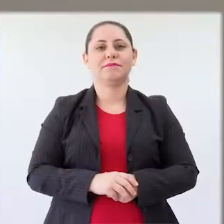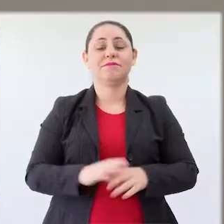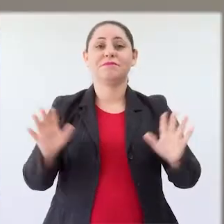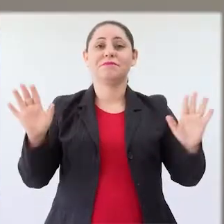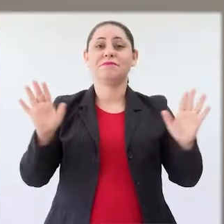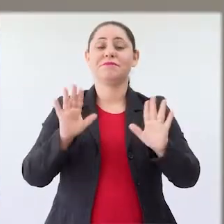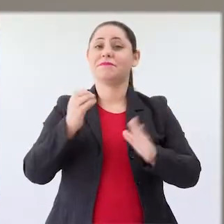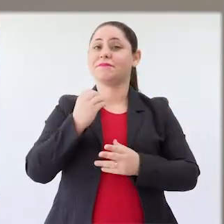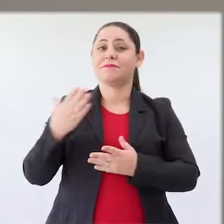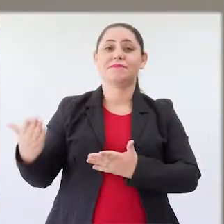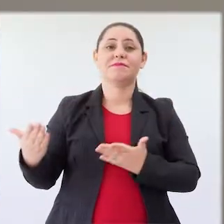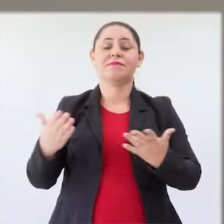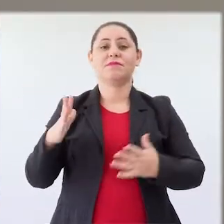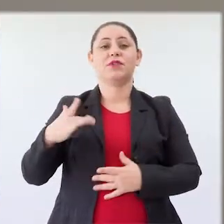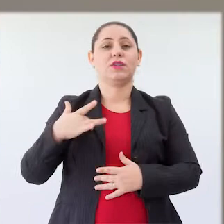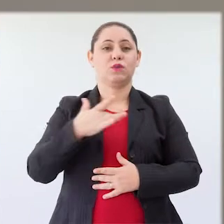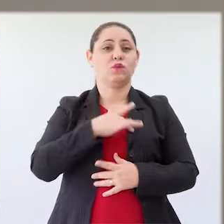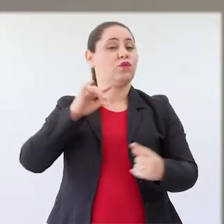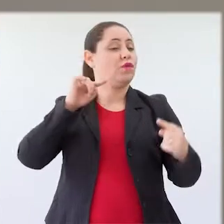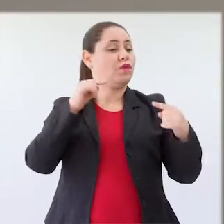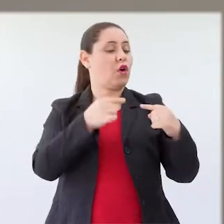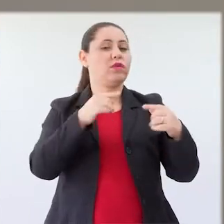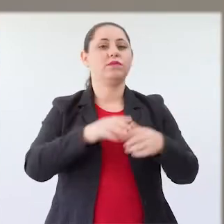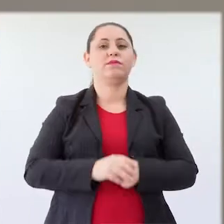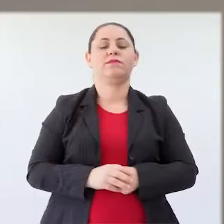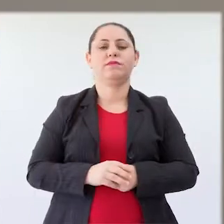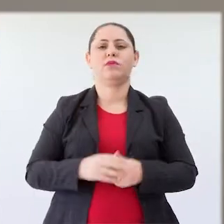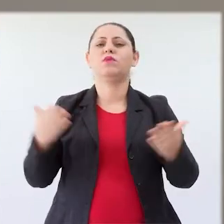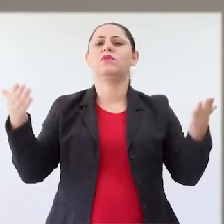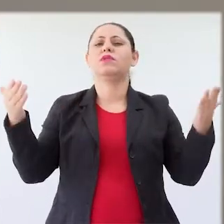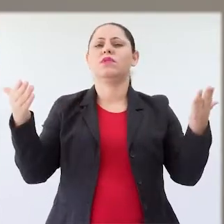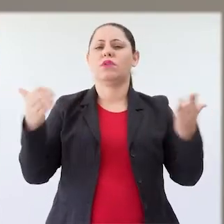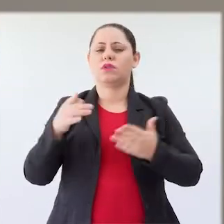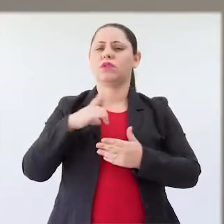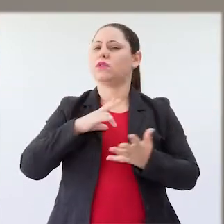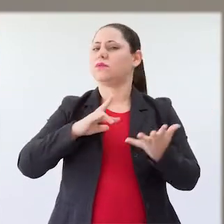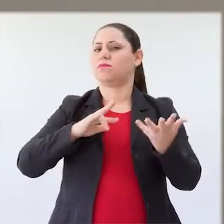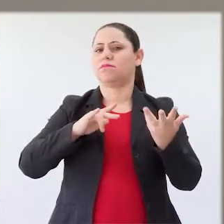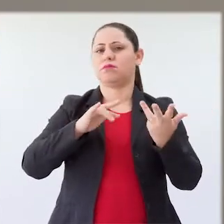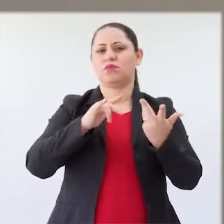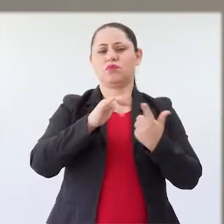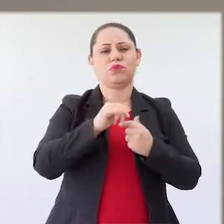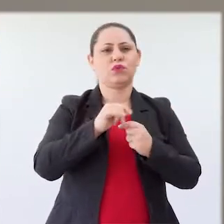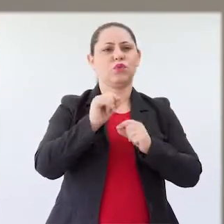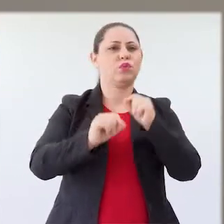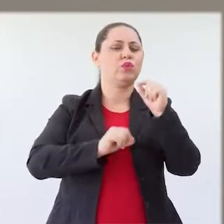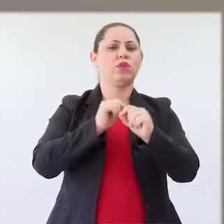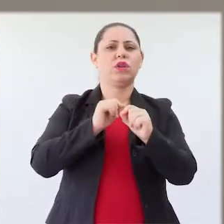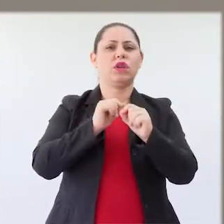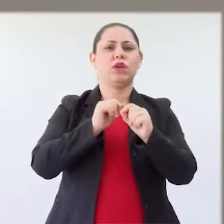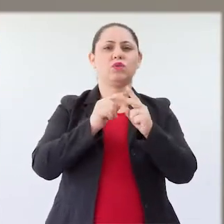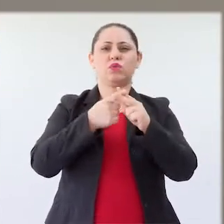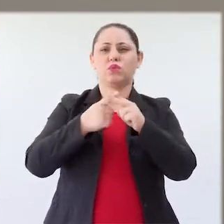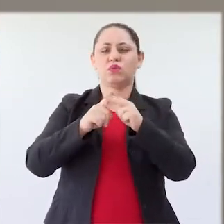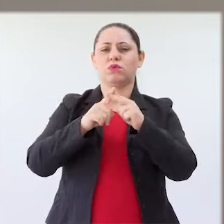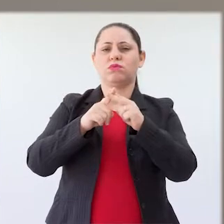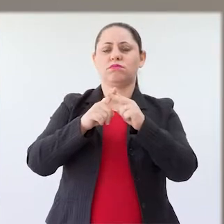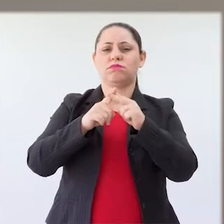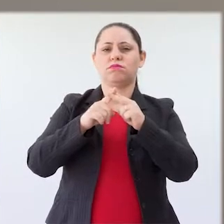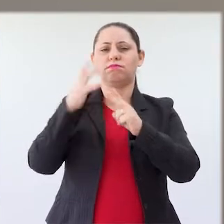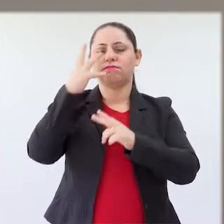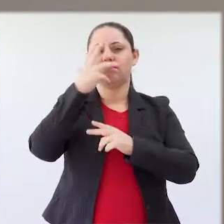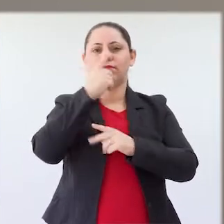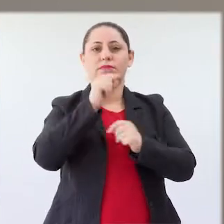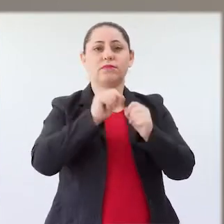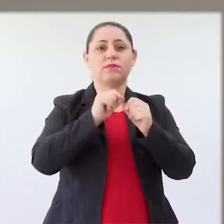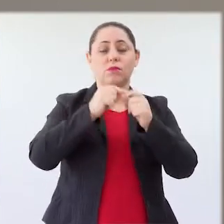Olá, sejam bem-vindos ao Saúde em Foco. Atualmente, existem diversos procedimentos estéticos, tanto para tratamento da